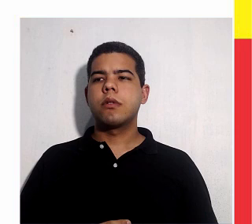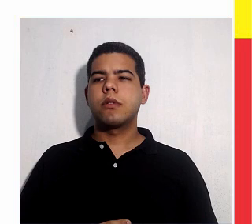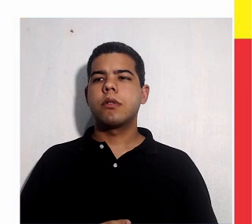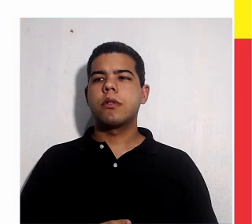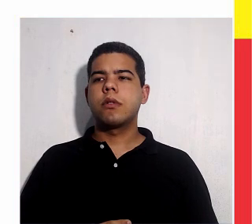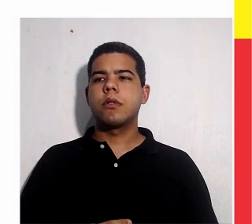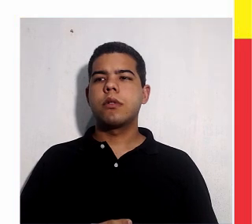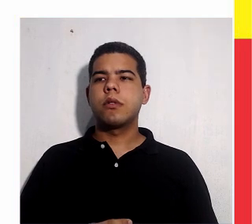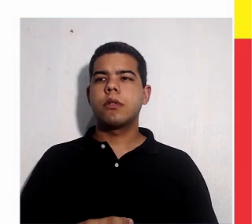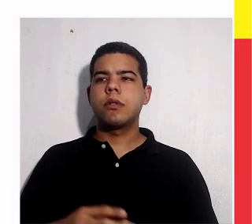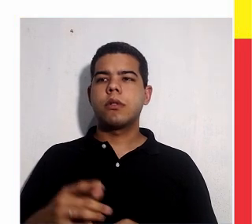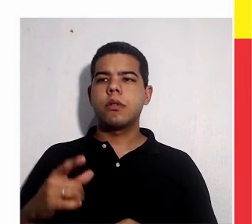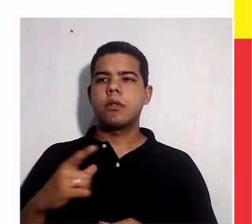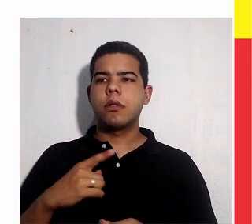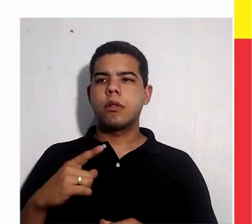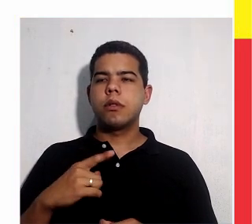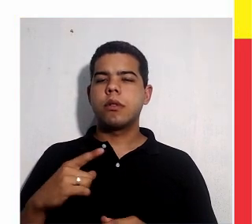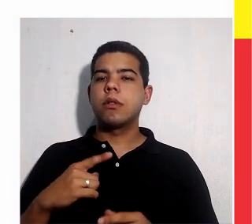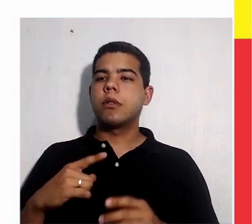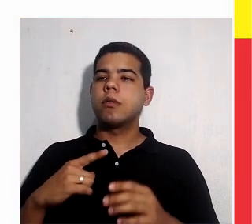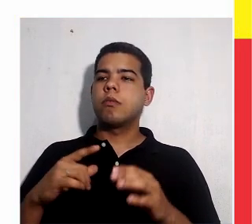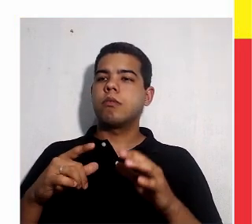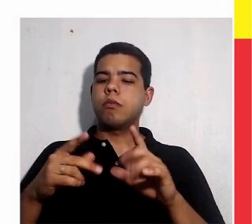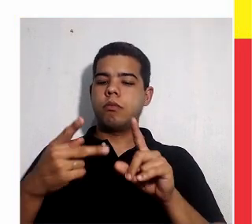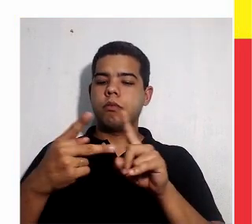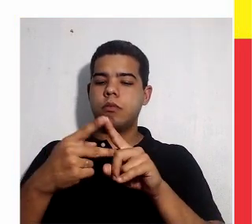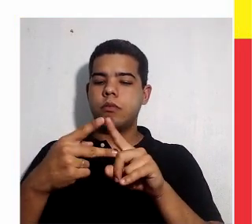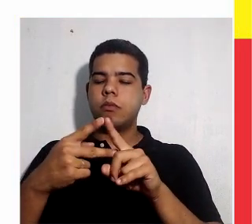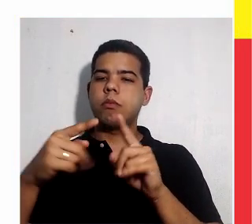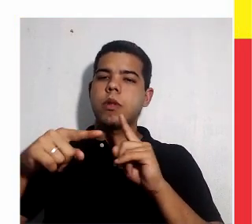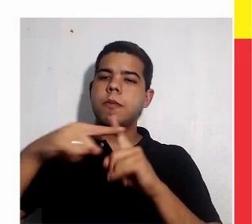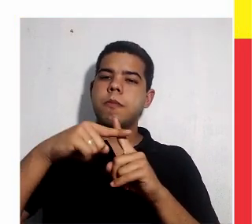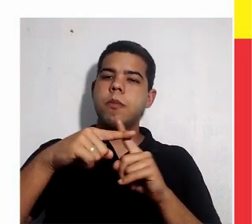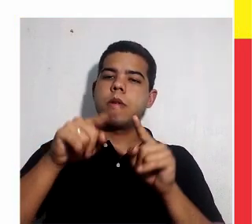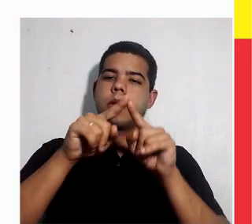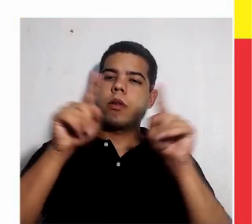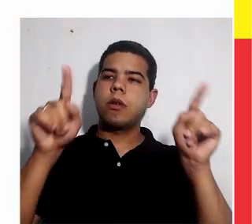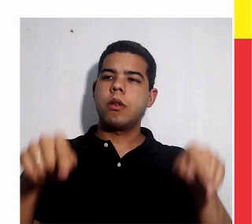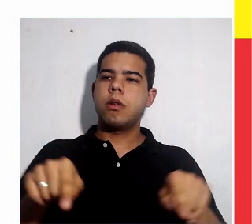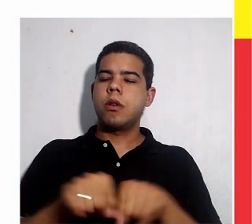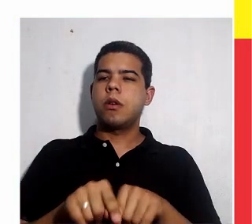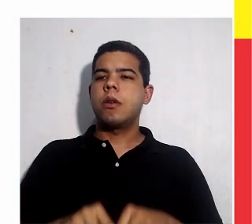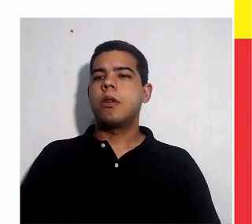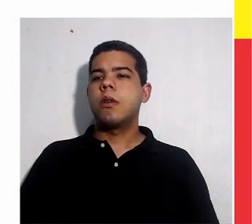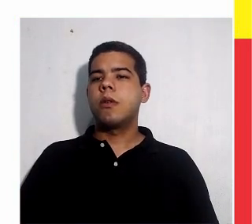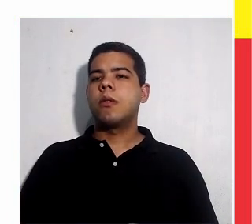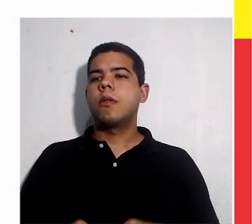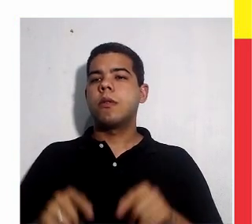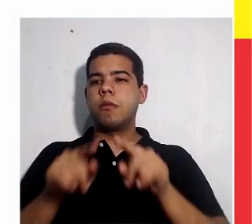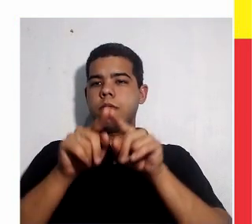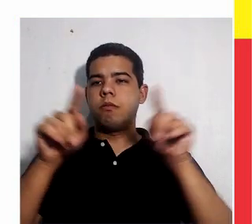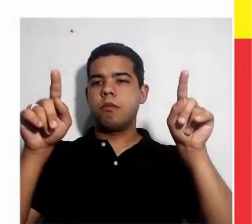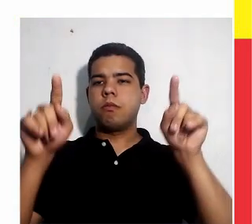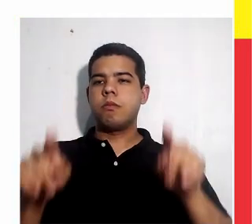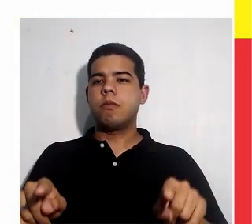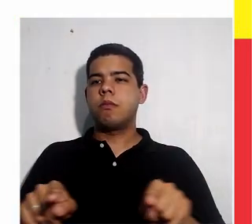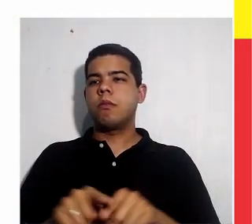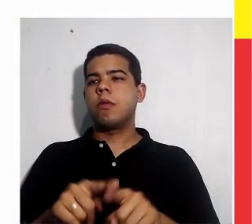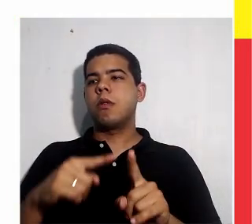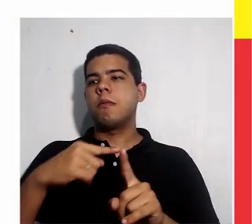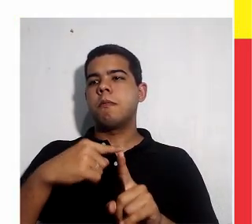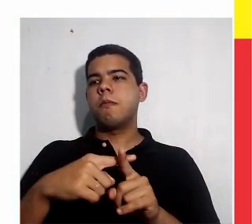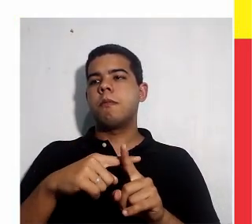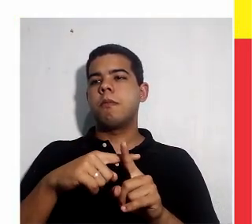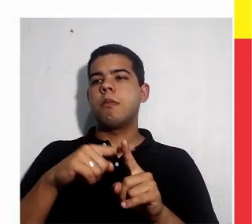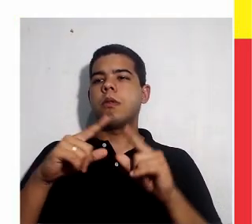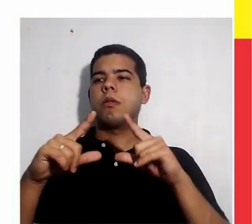área do retângulo mais a área do triângulo. Vamos calcular aqui. A área do retângulo mais